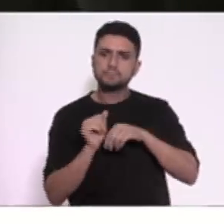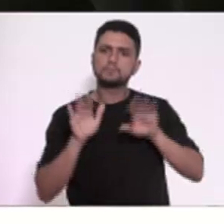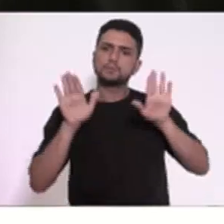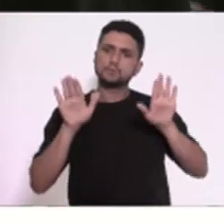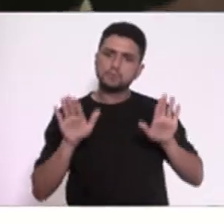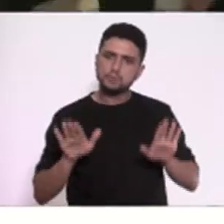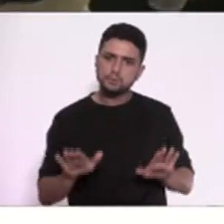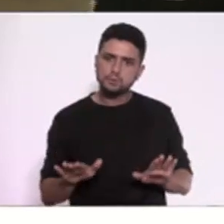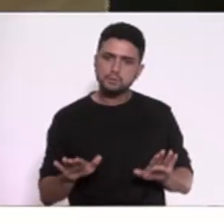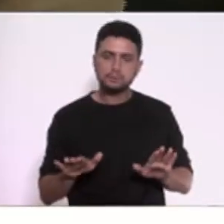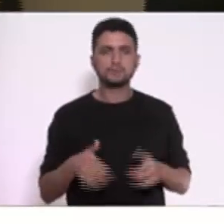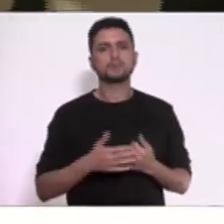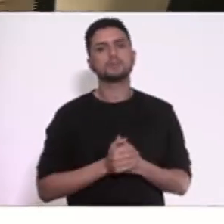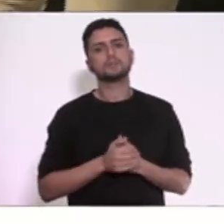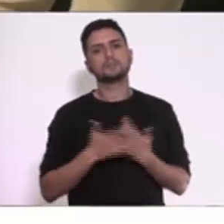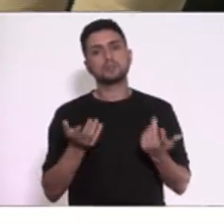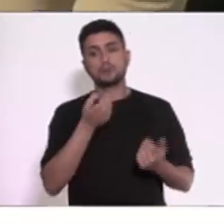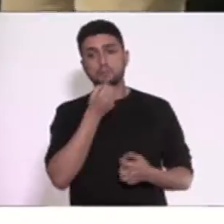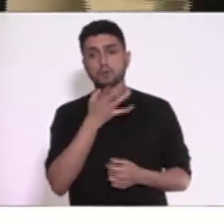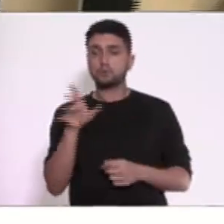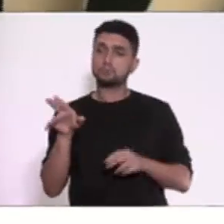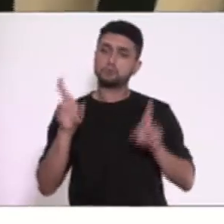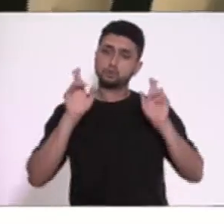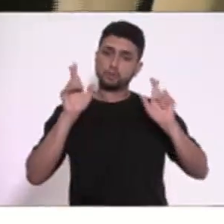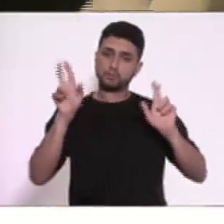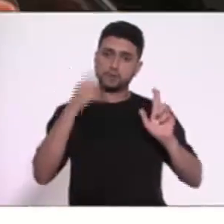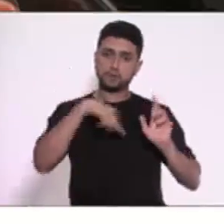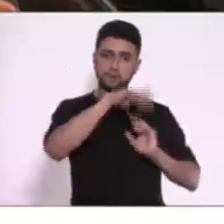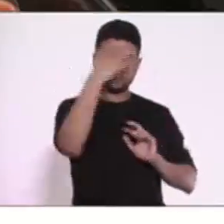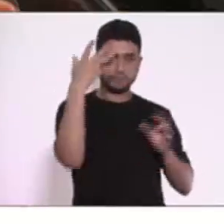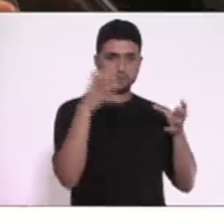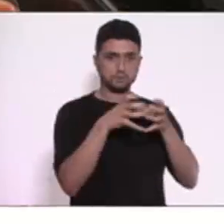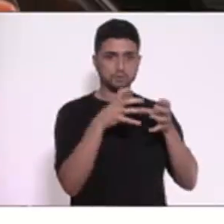Espero que isso reverbere para outras pessoas do seu partido. Obrigado.